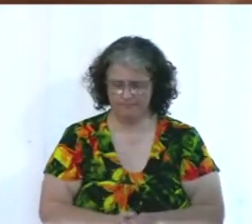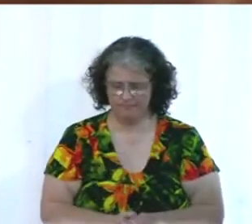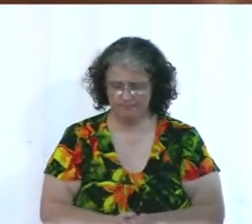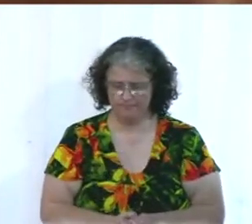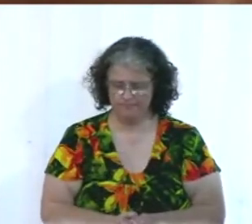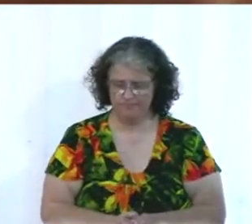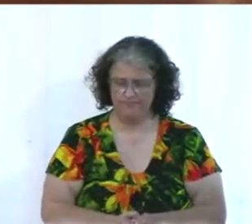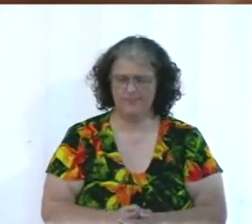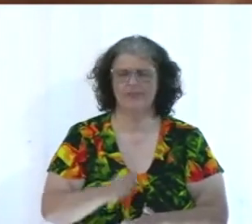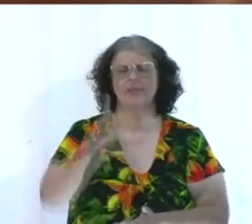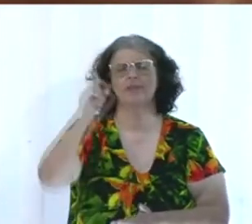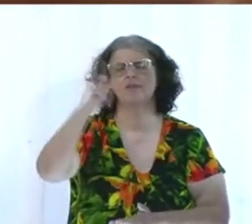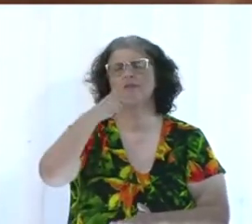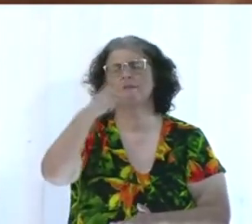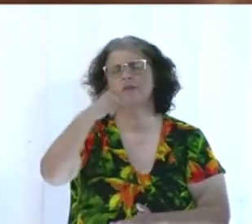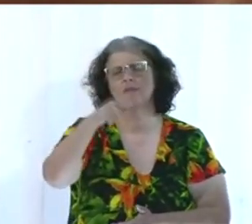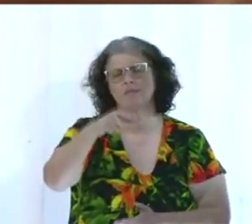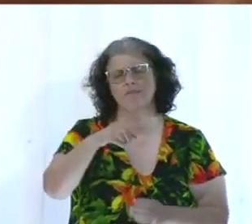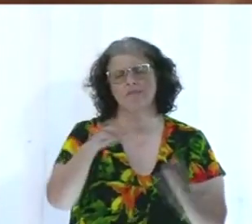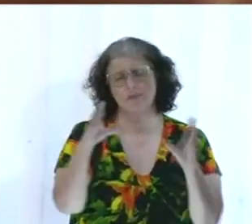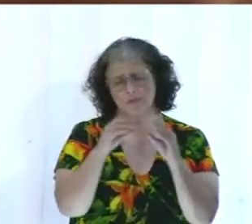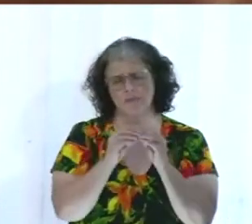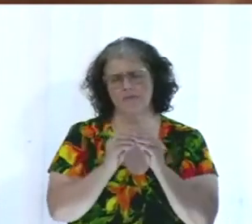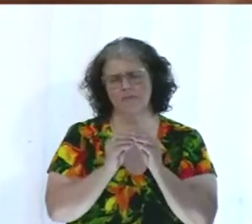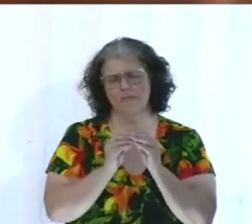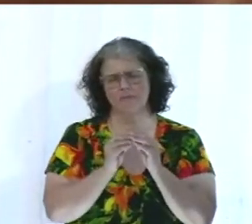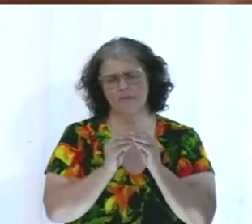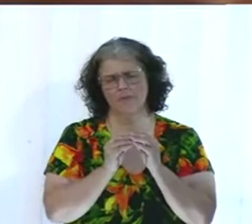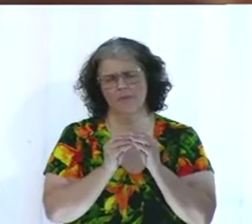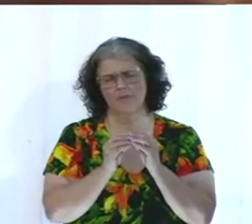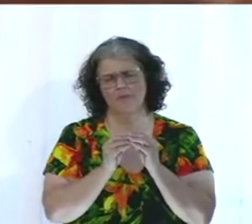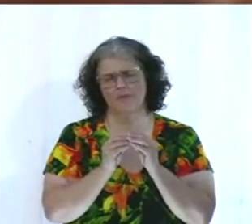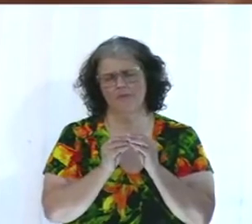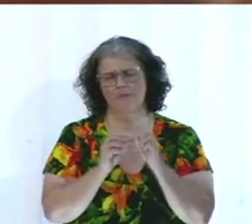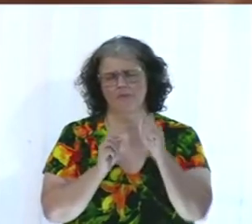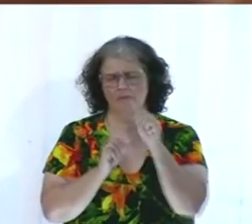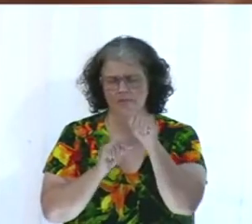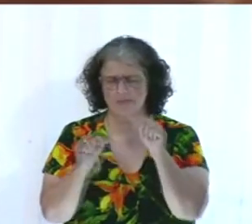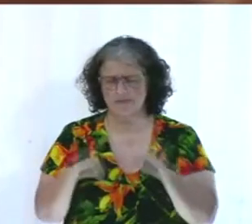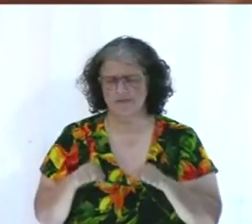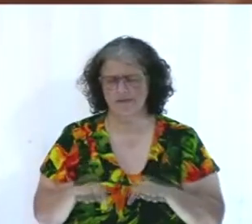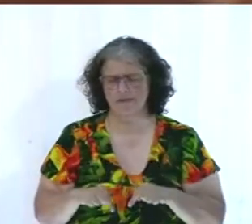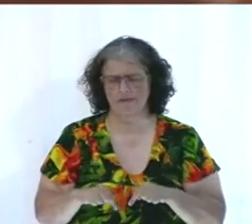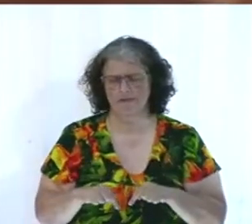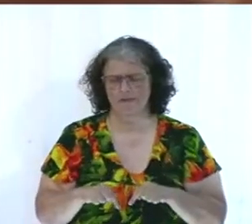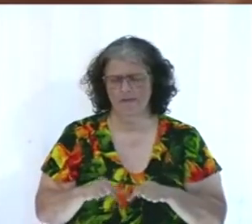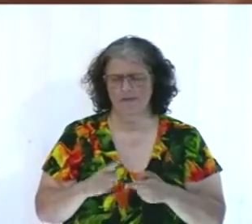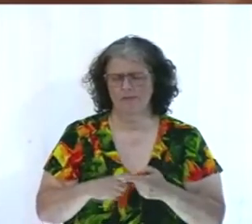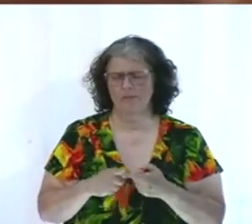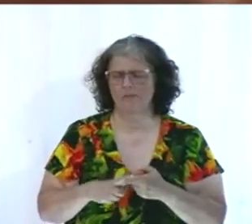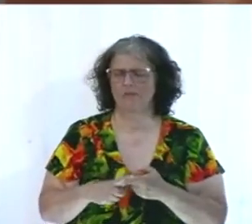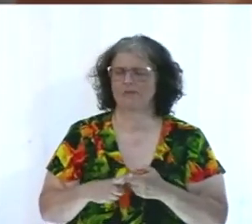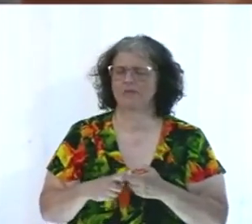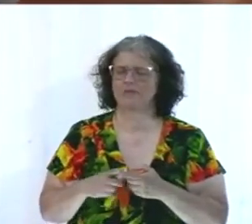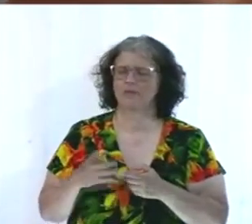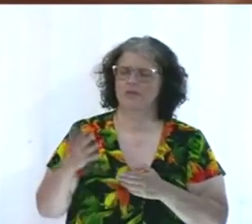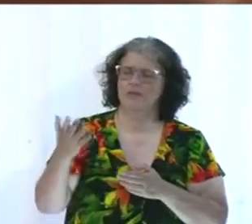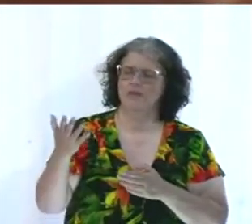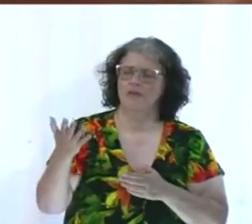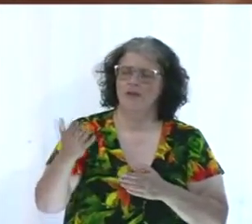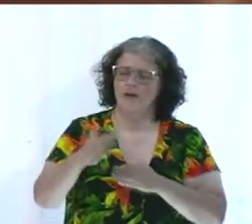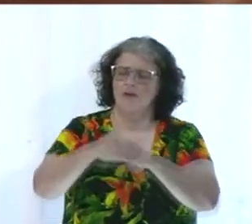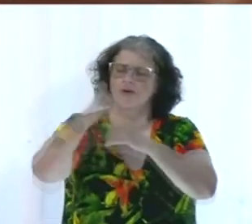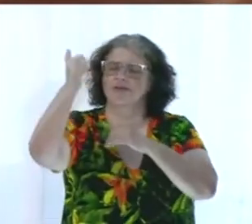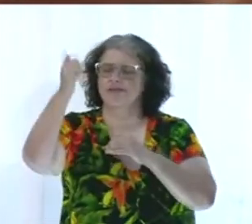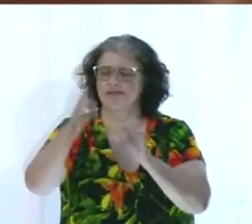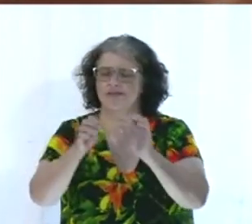Deus falou com você nessa noite? Você está aqui porque foi alcançado pelo Evangelho? Você que nos acompanha em casa também? Dê